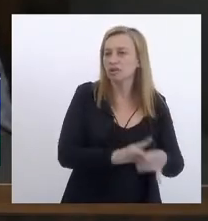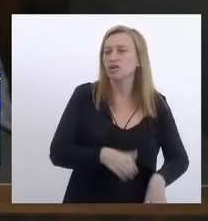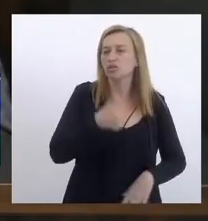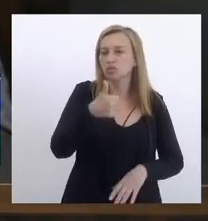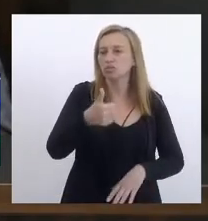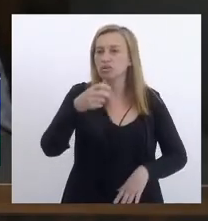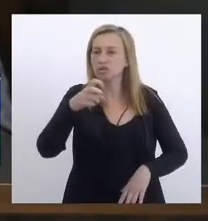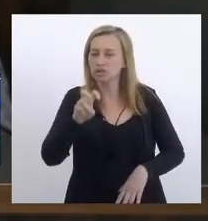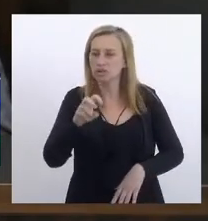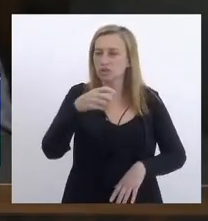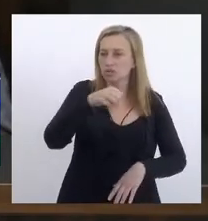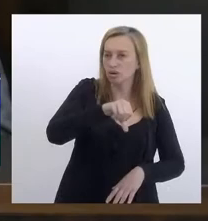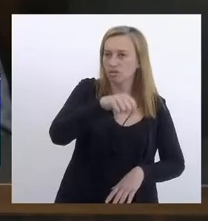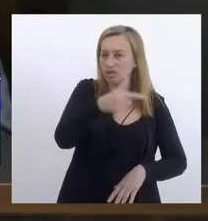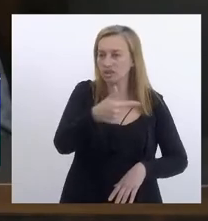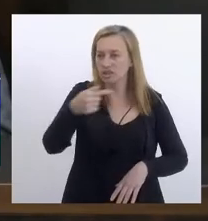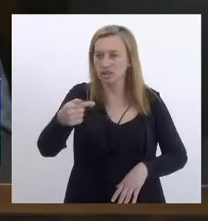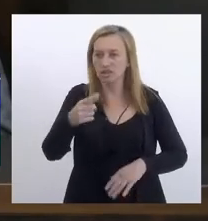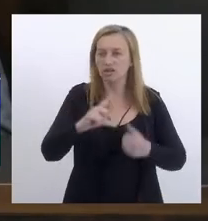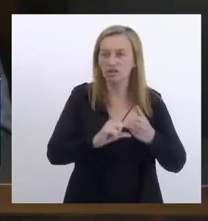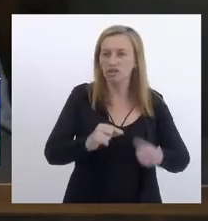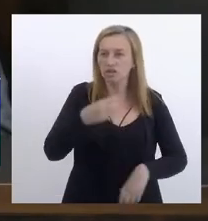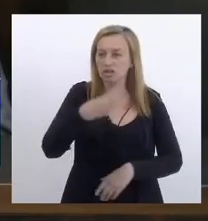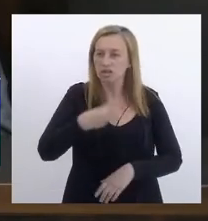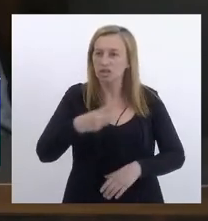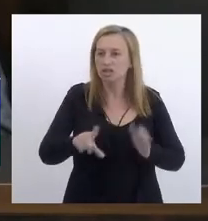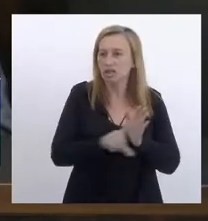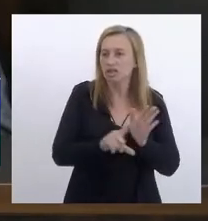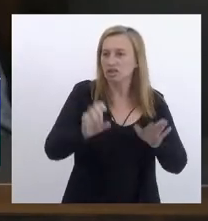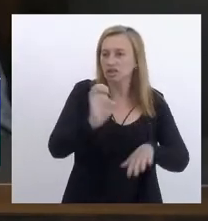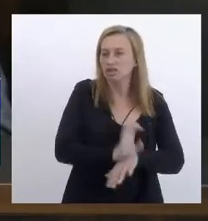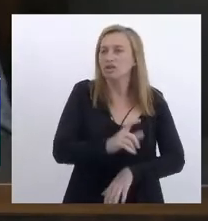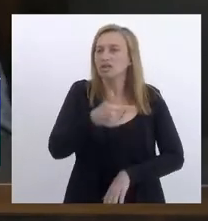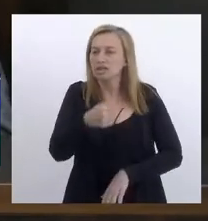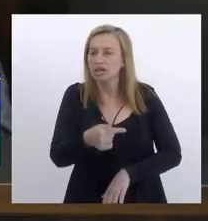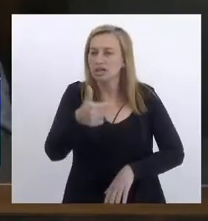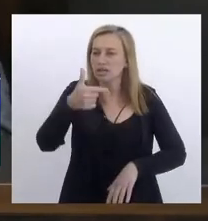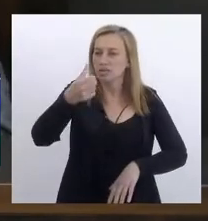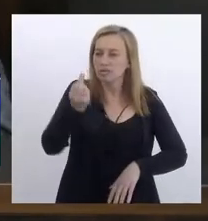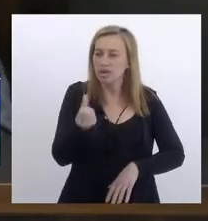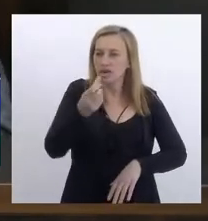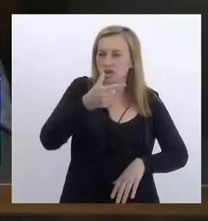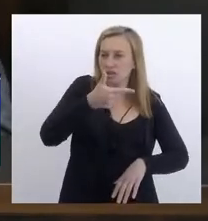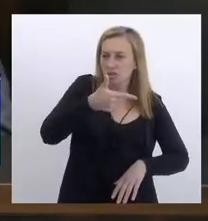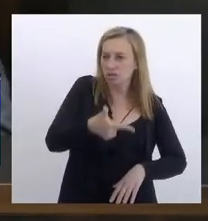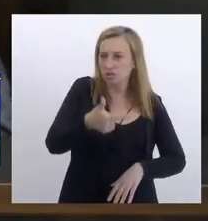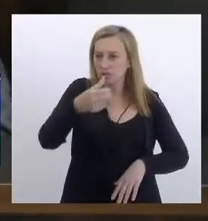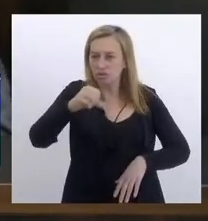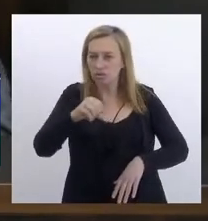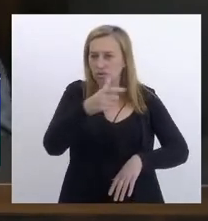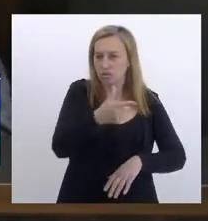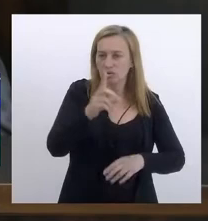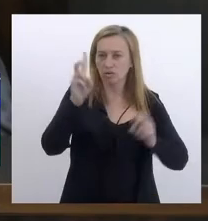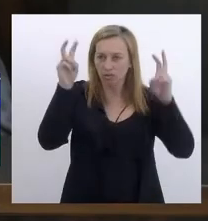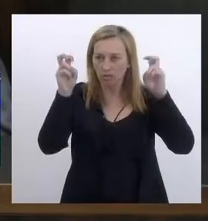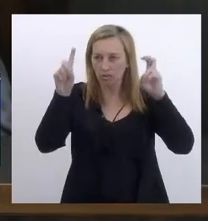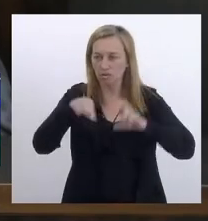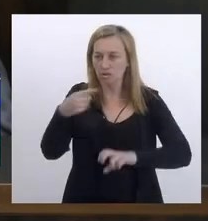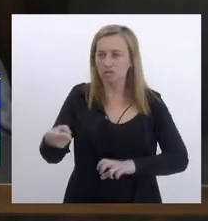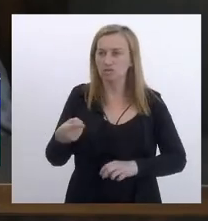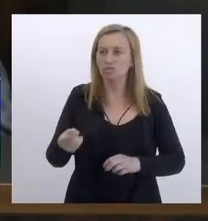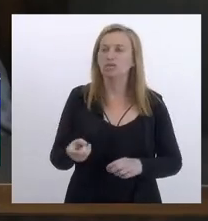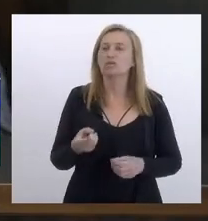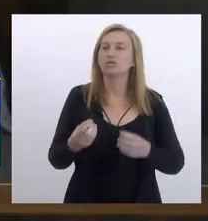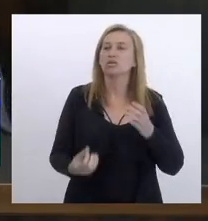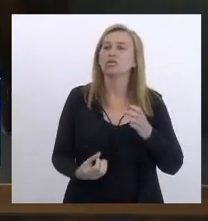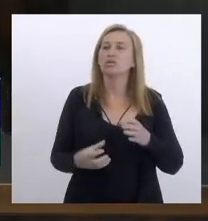159, de 19 de maio de 2017, o artigo 3º da Lei Estadual 7629, de 9 de junho de 2017, da outras providências. Pendente de parecer